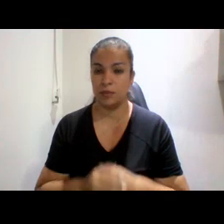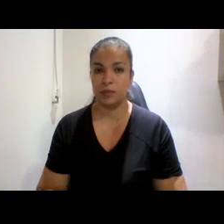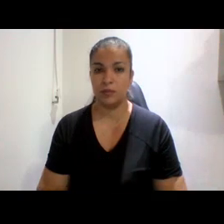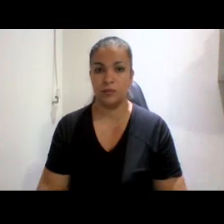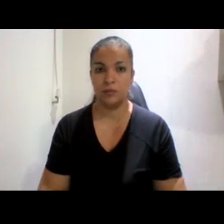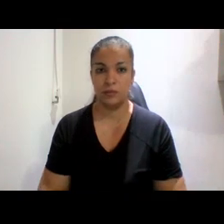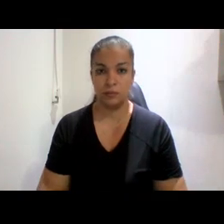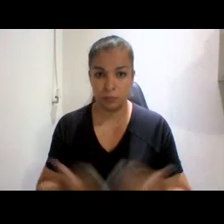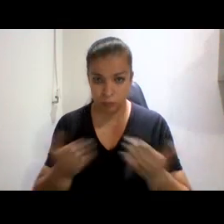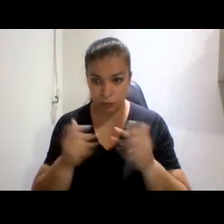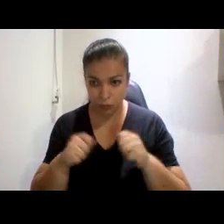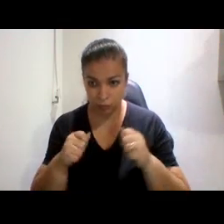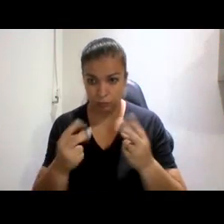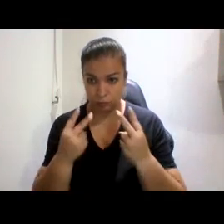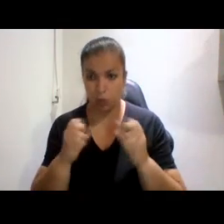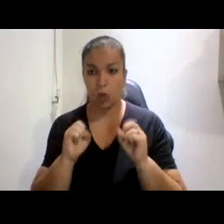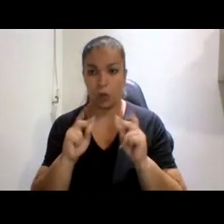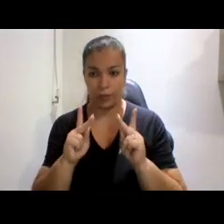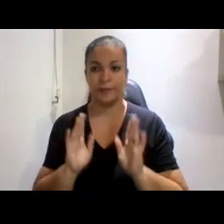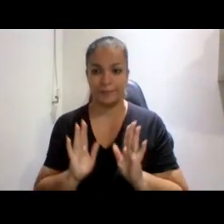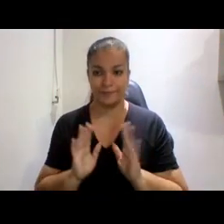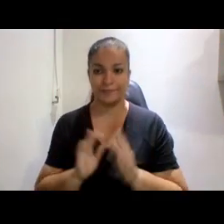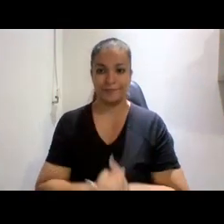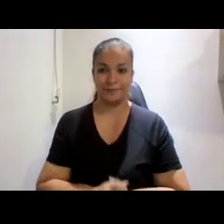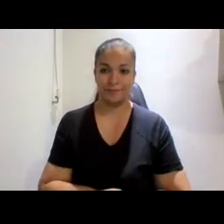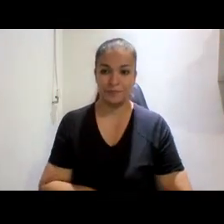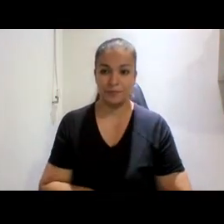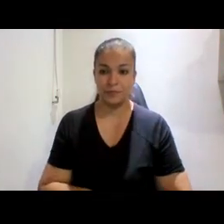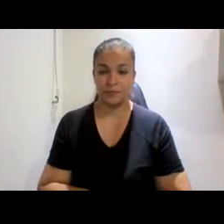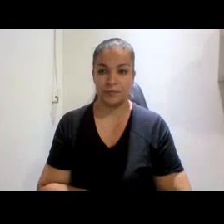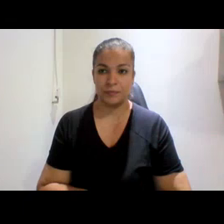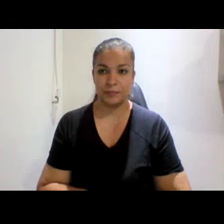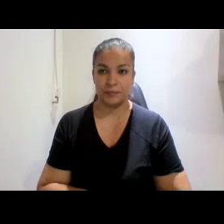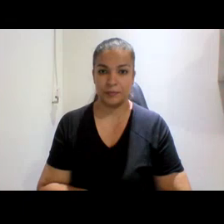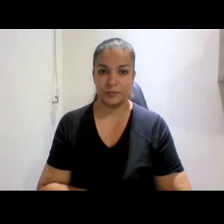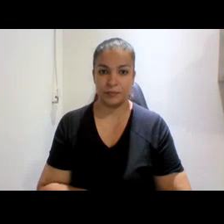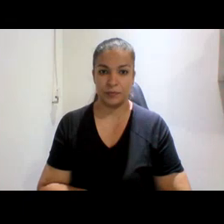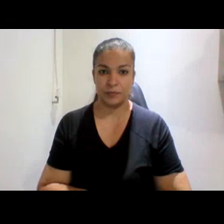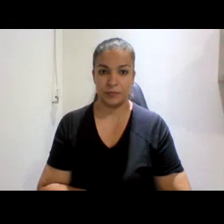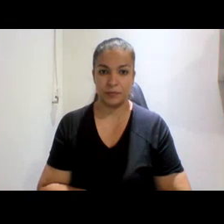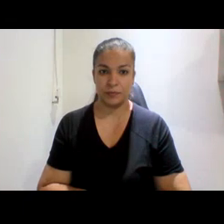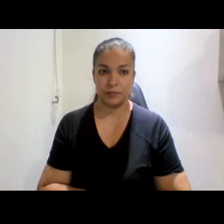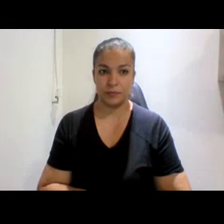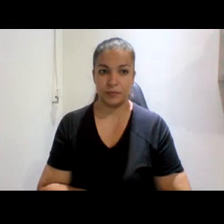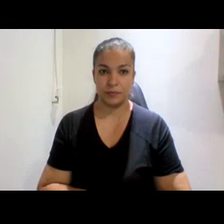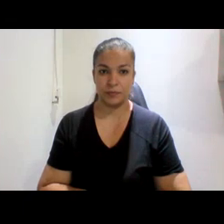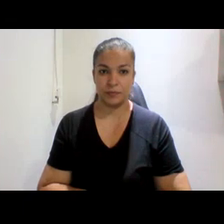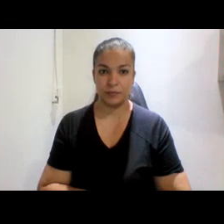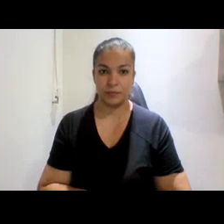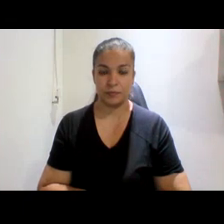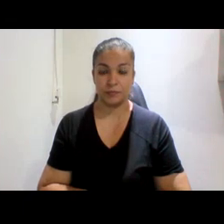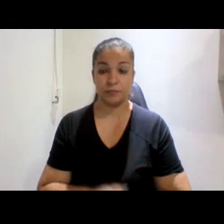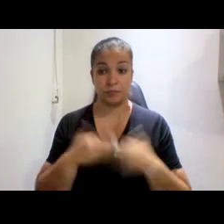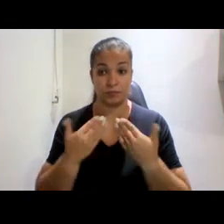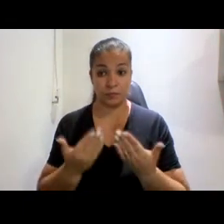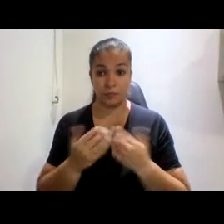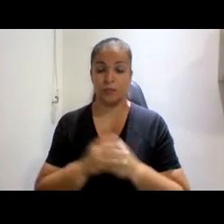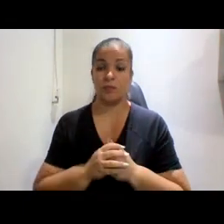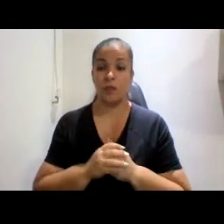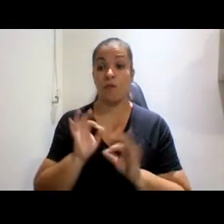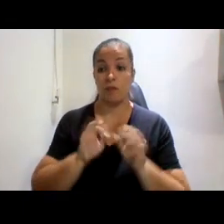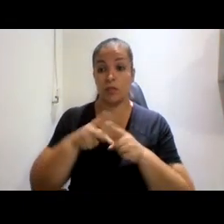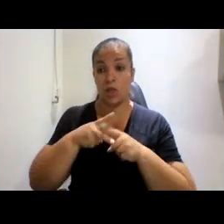Agora a Natália tá ok. Pronto. Joia. Vamos lá. Tá. Então, eu vou fazer as alterações